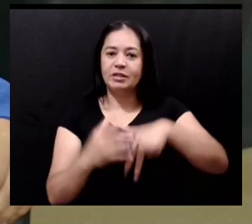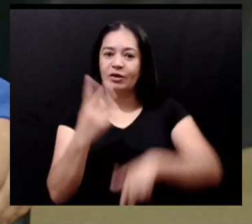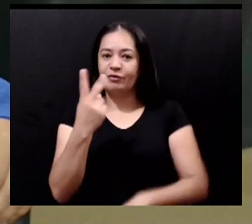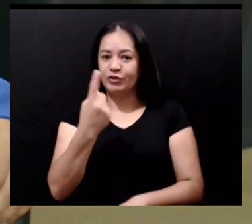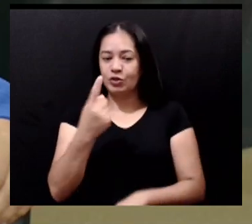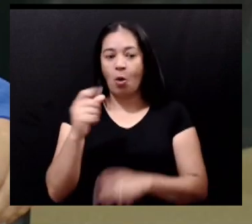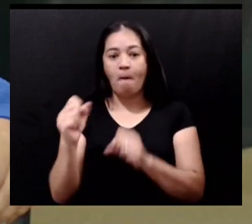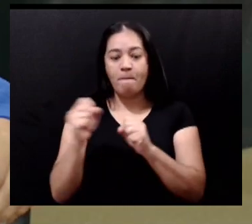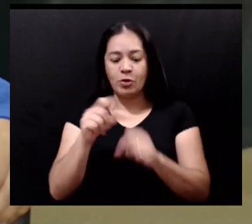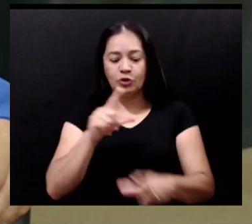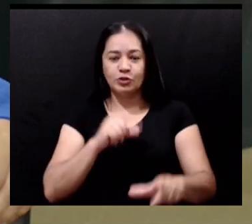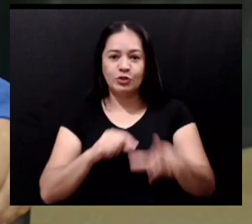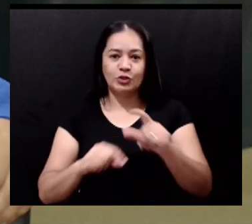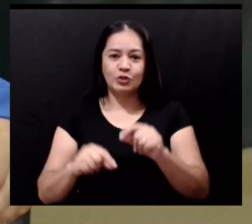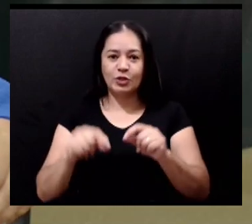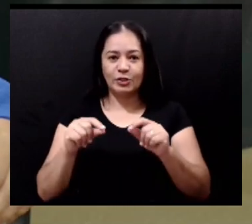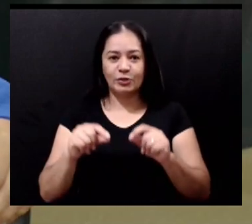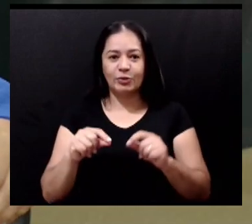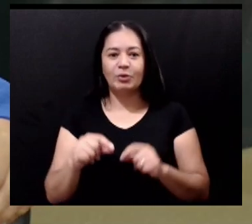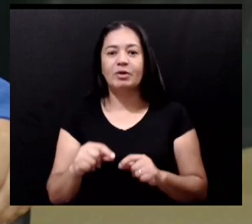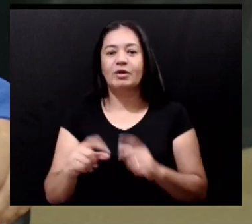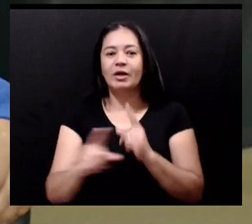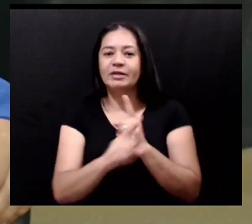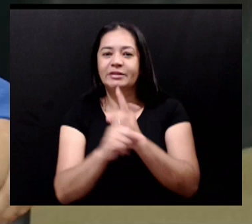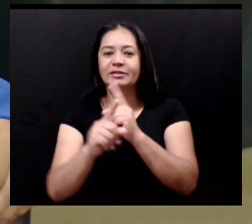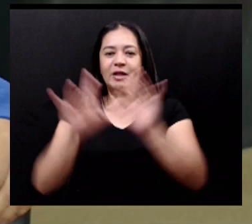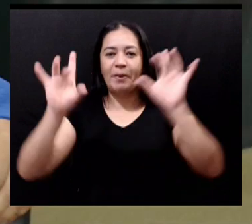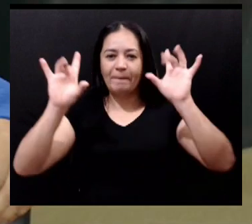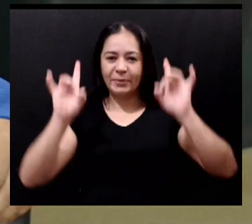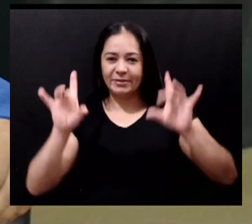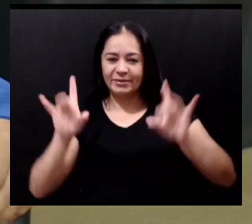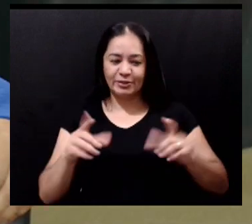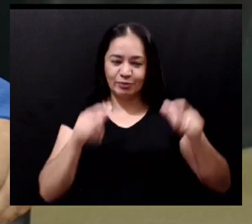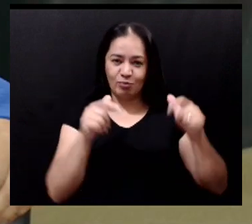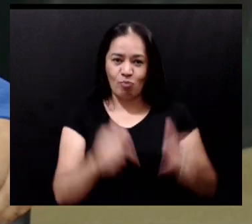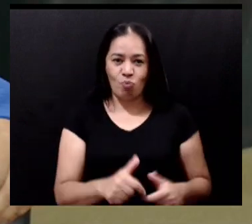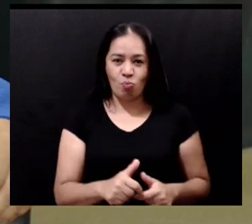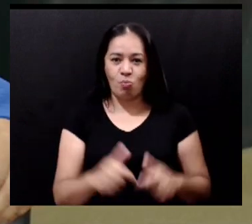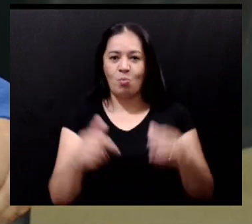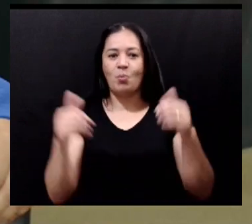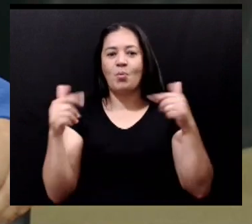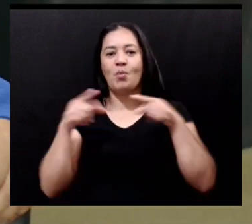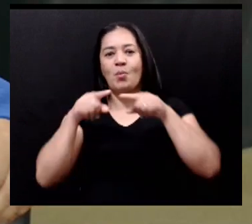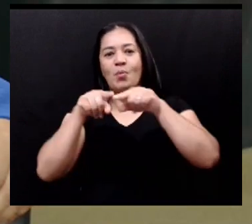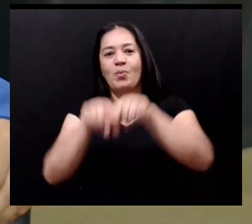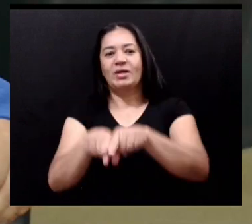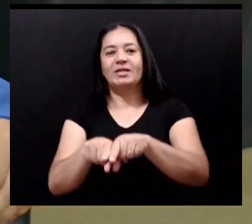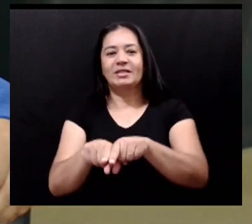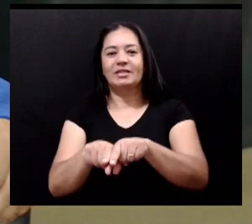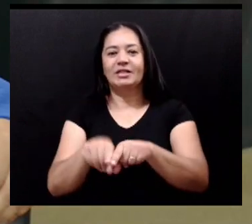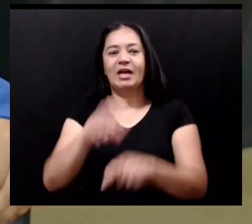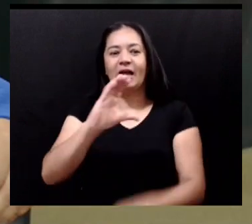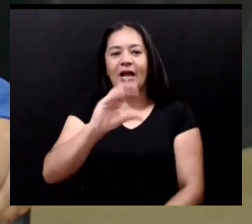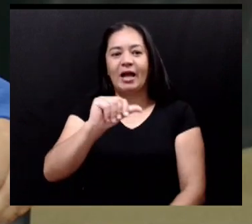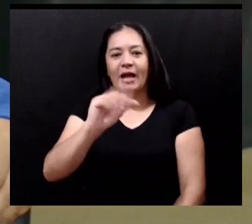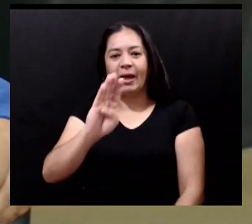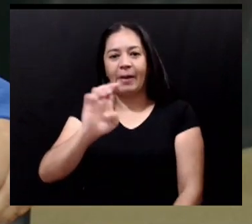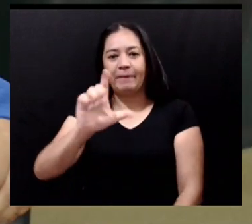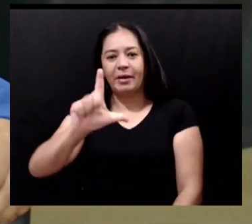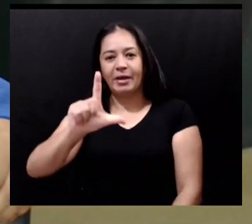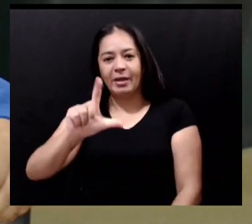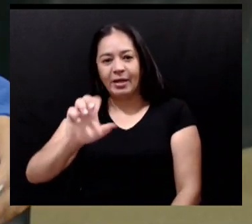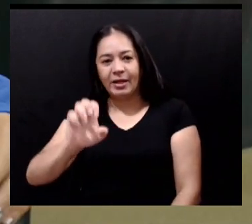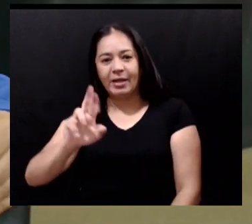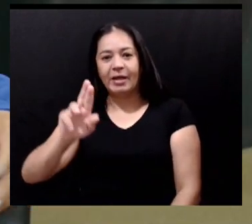atendimento especializado no local. A parceria da ONG Cabelegria com a Unacom acontece desde 2001,